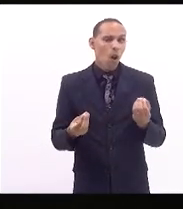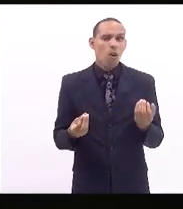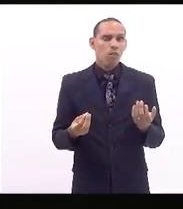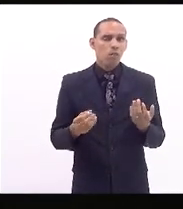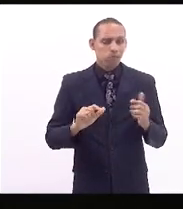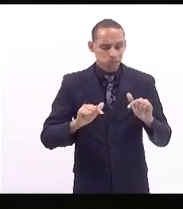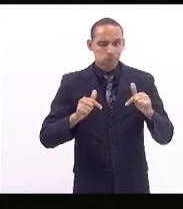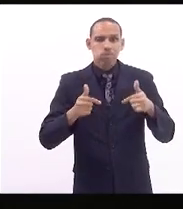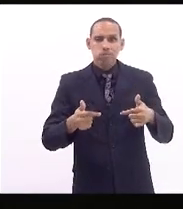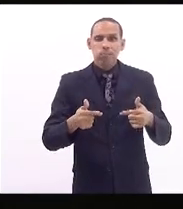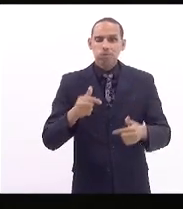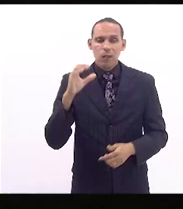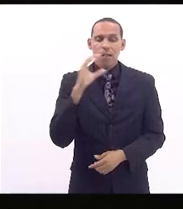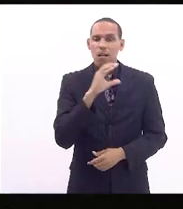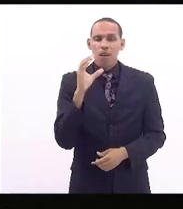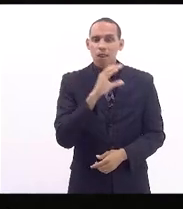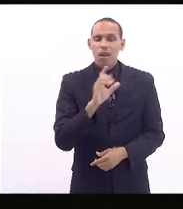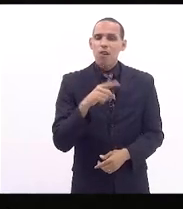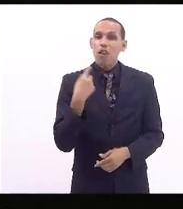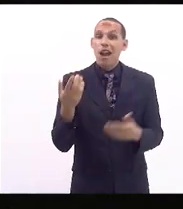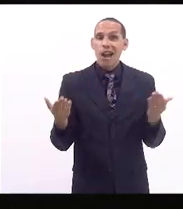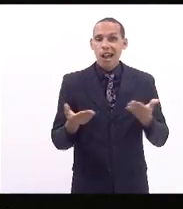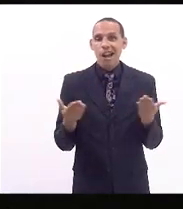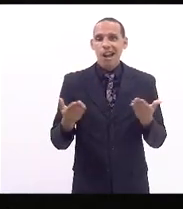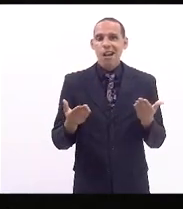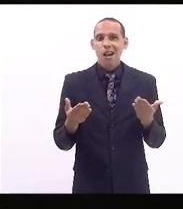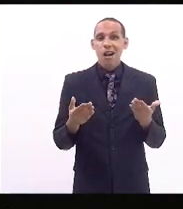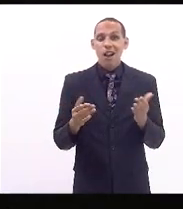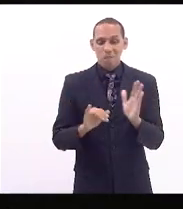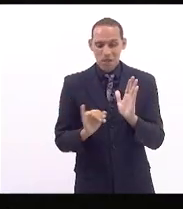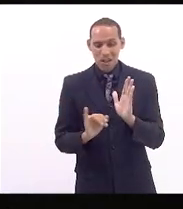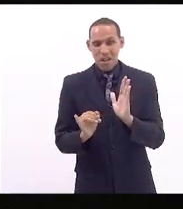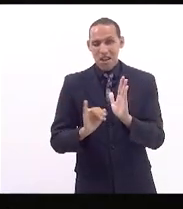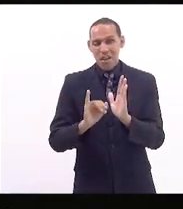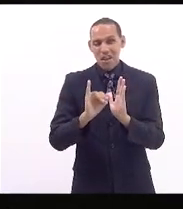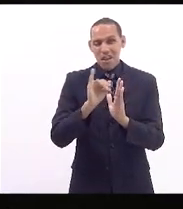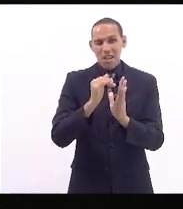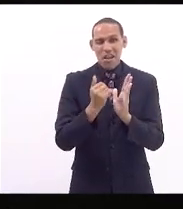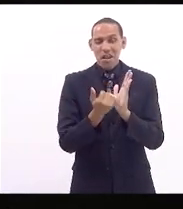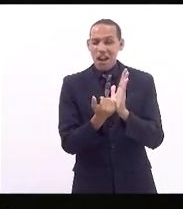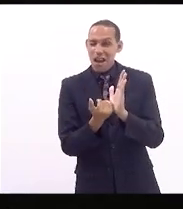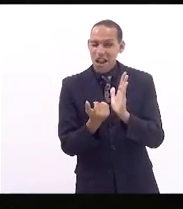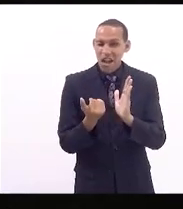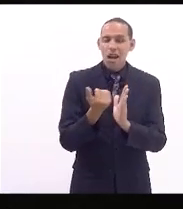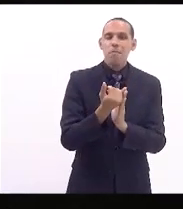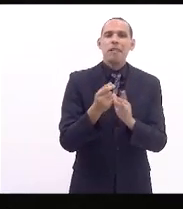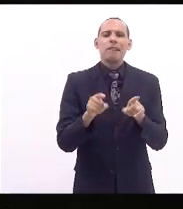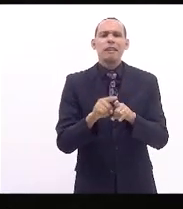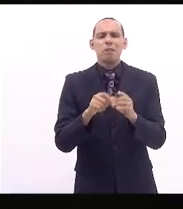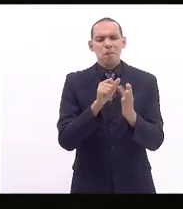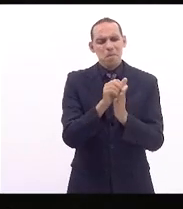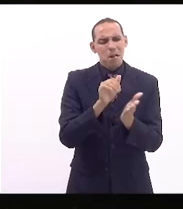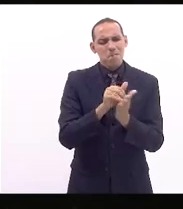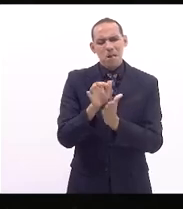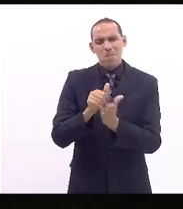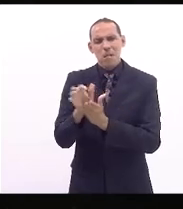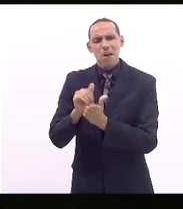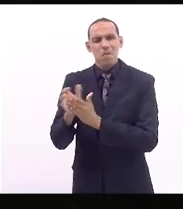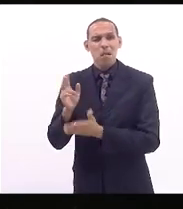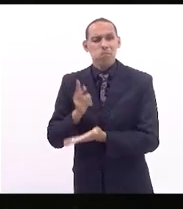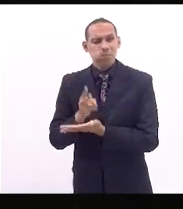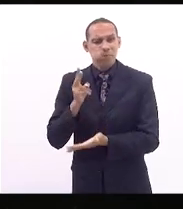emergenciais nós estamos diante de uma inflação galopante de dois dígitos desemprego constante